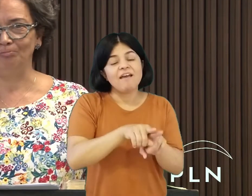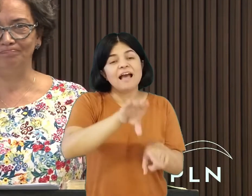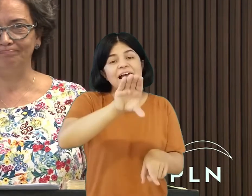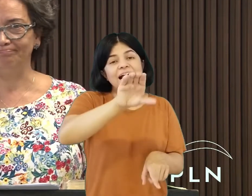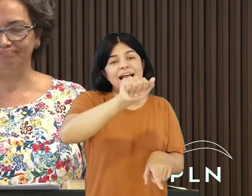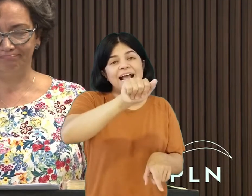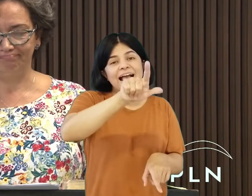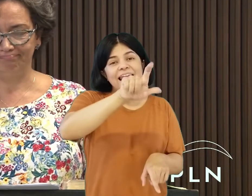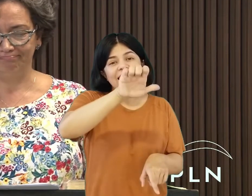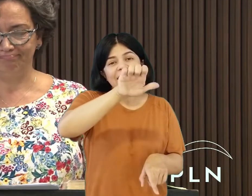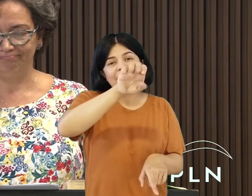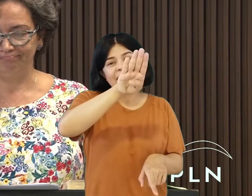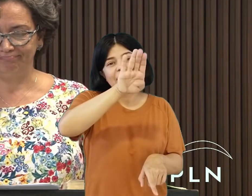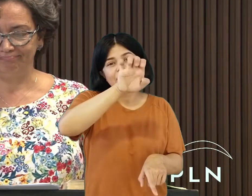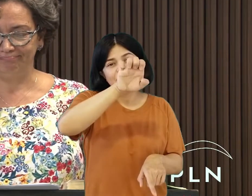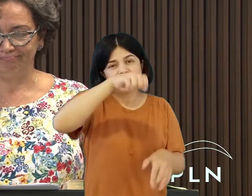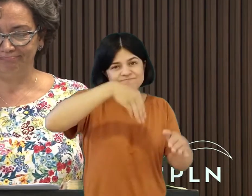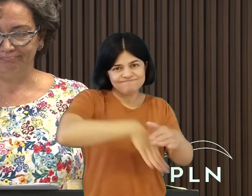morreu.